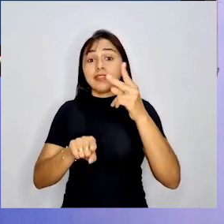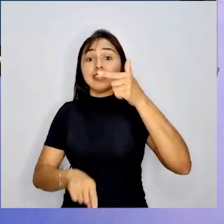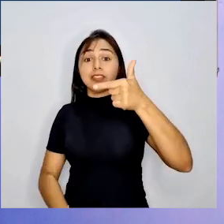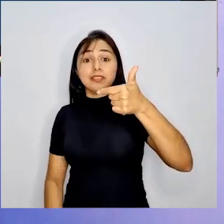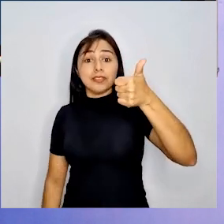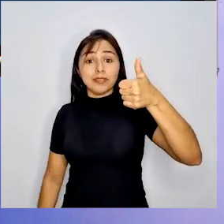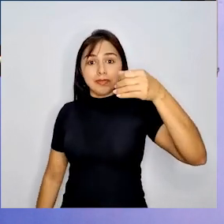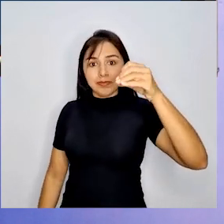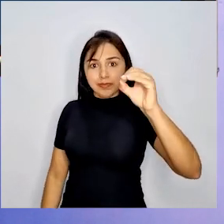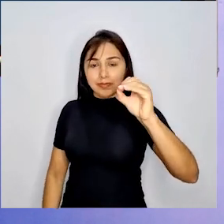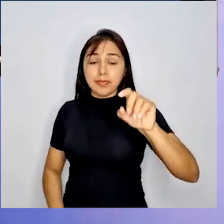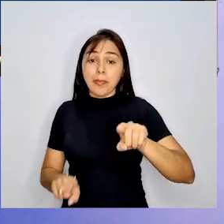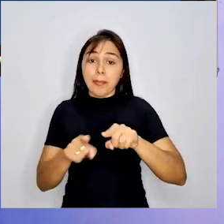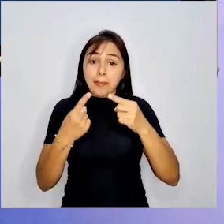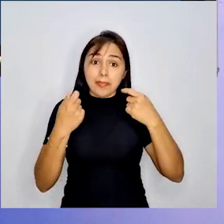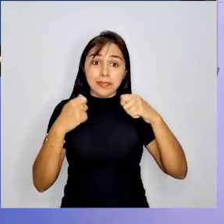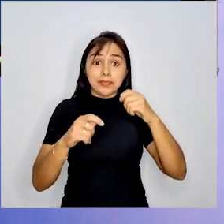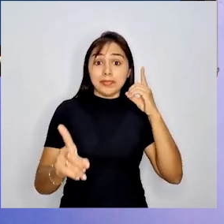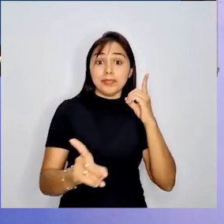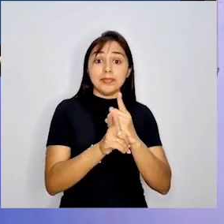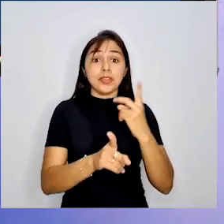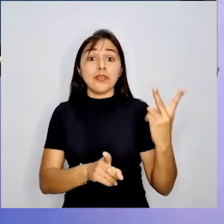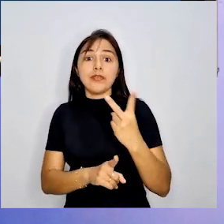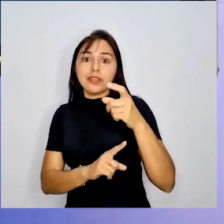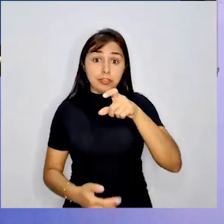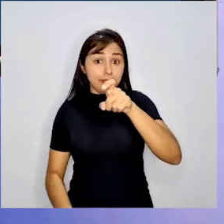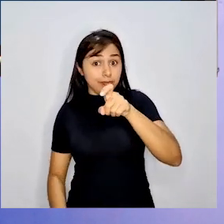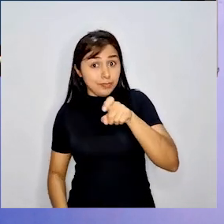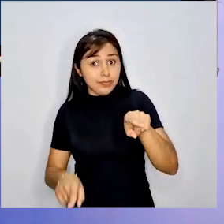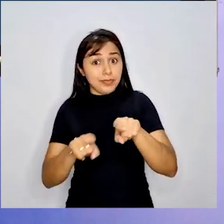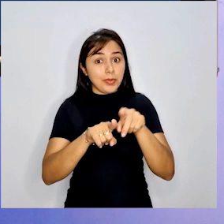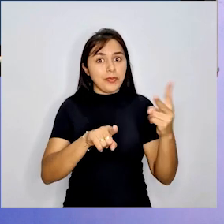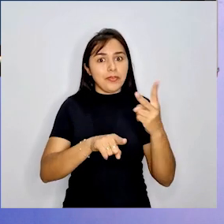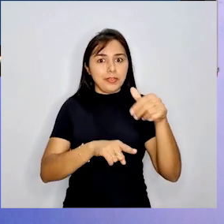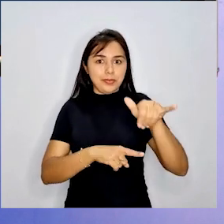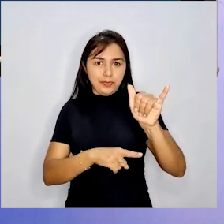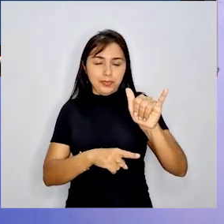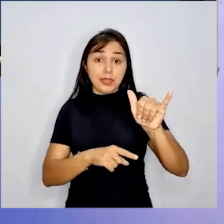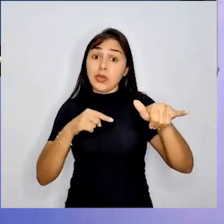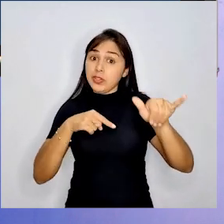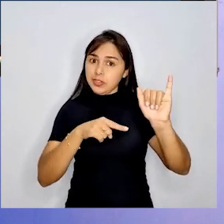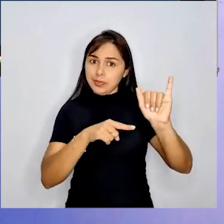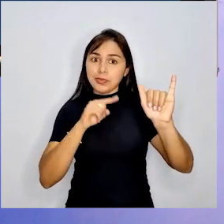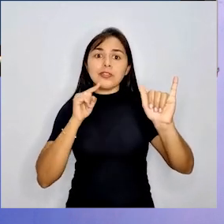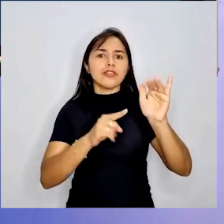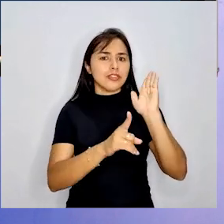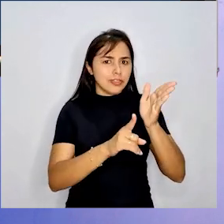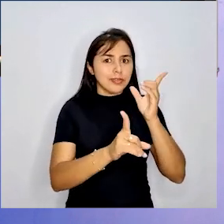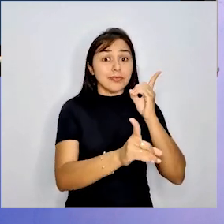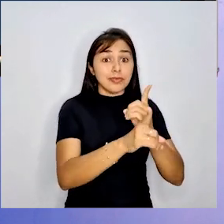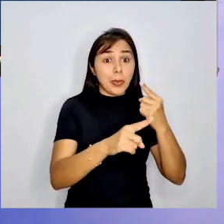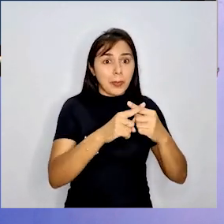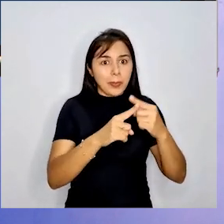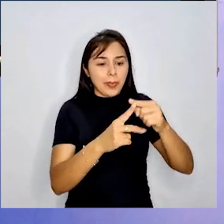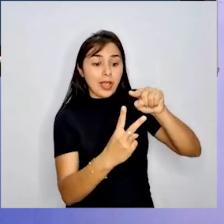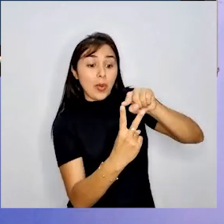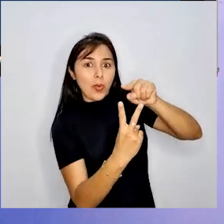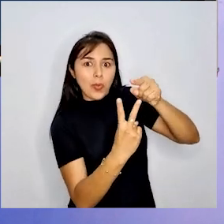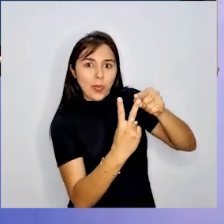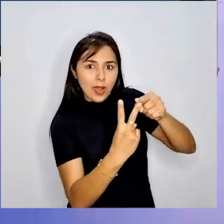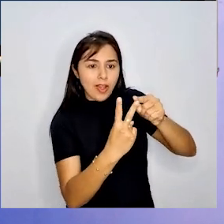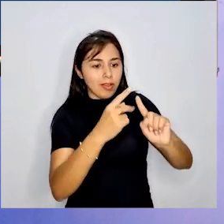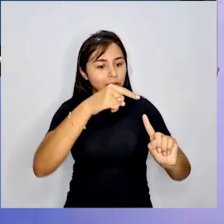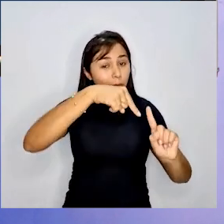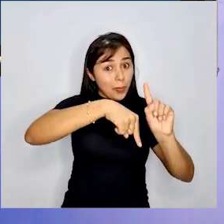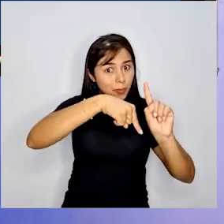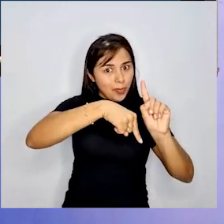210, porém eu quero saber o valor de x e de y. De y, ele já indicou aqui, y é esse ângulo e a gente já viu que y é